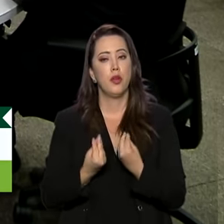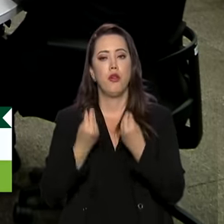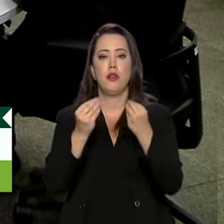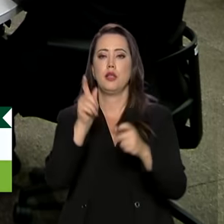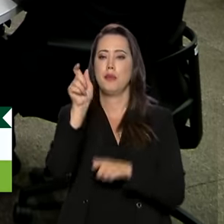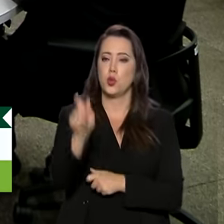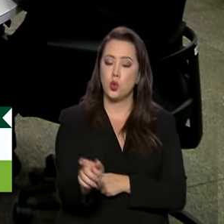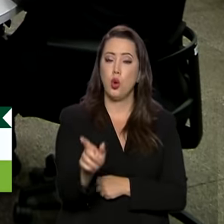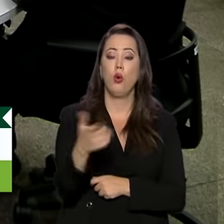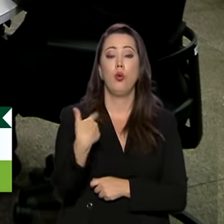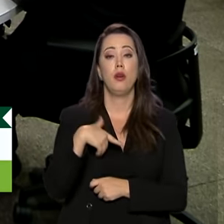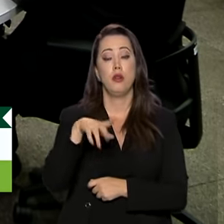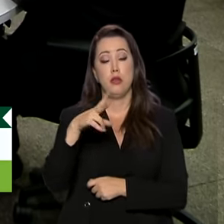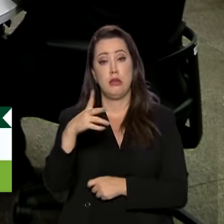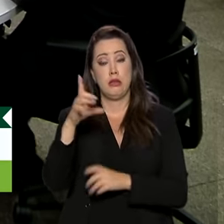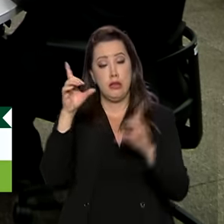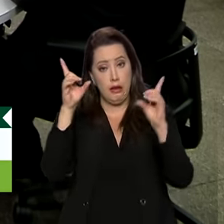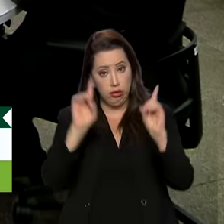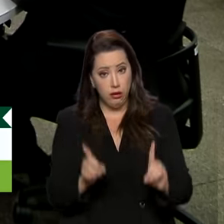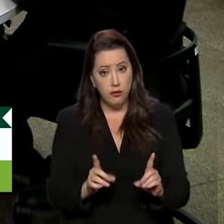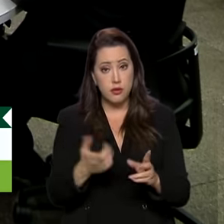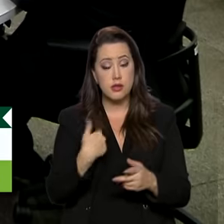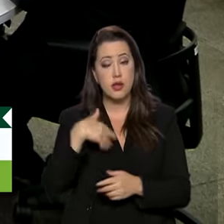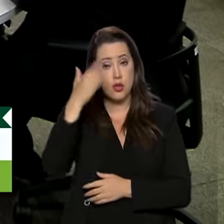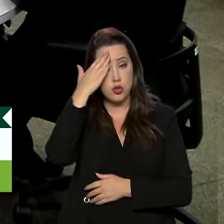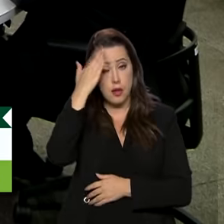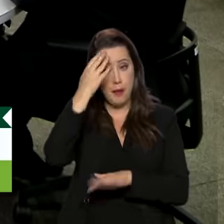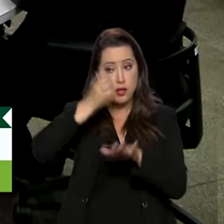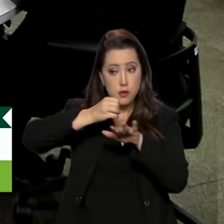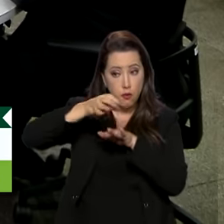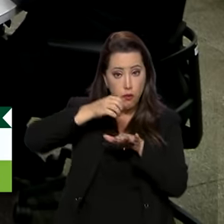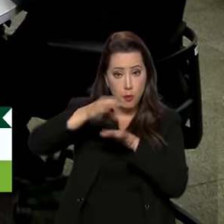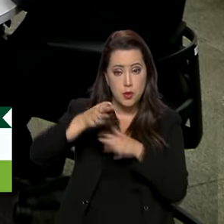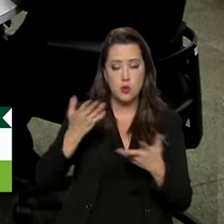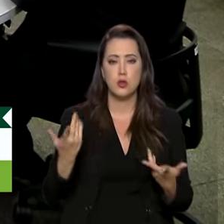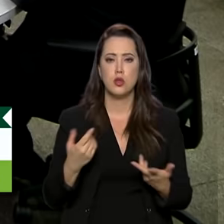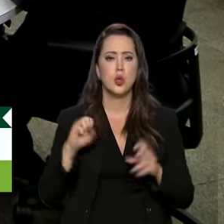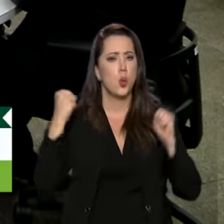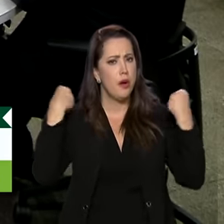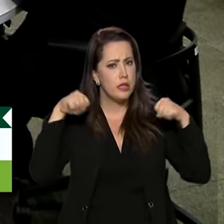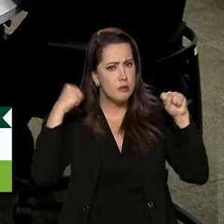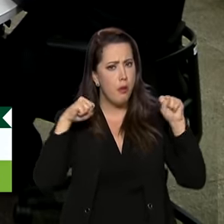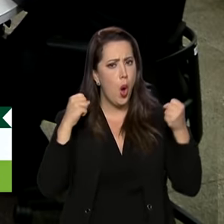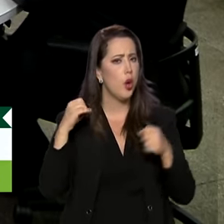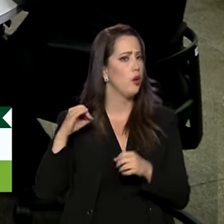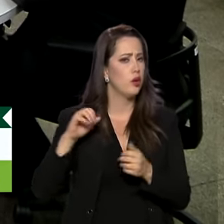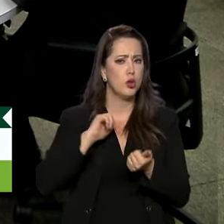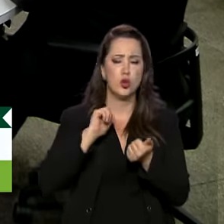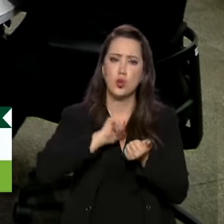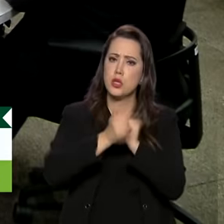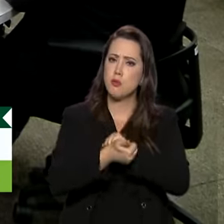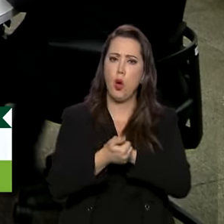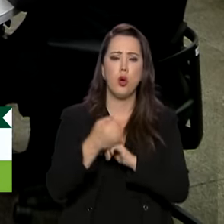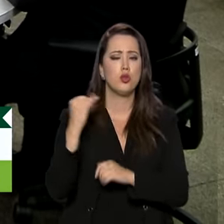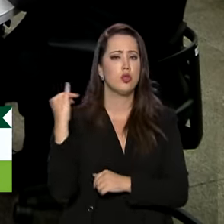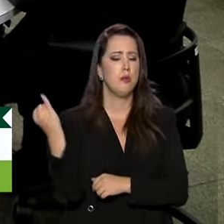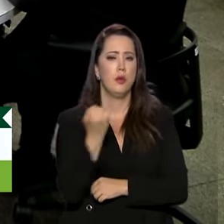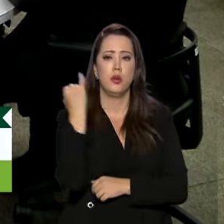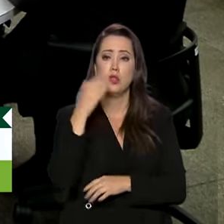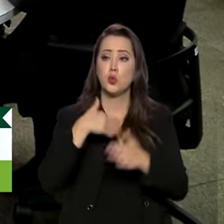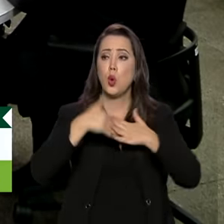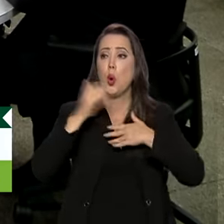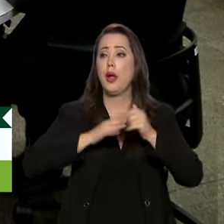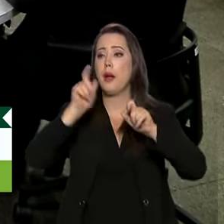deficiente a esse tipo de informação não exposta uma coisa importante para qualquer indivíduo sobretudo